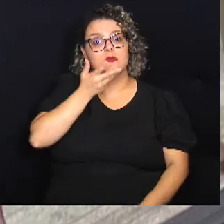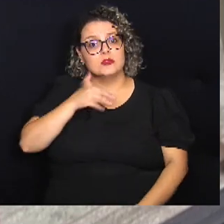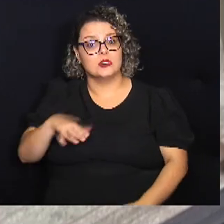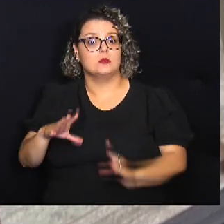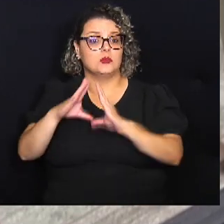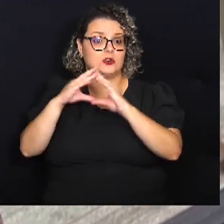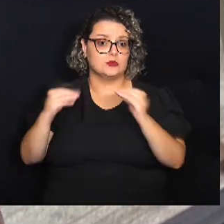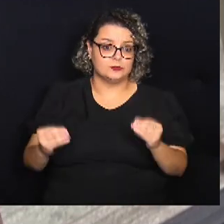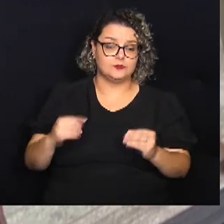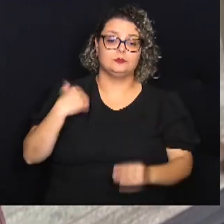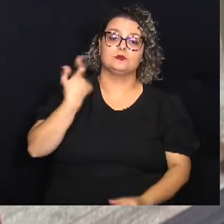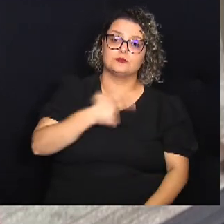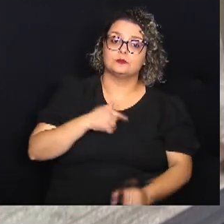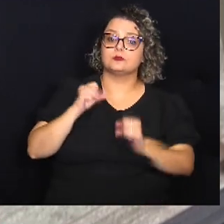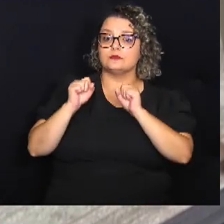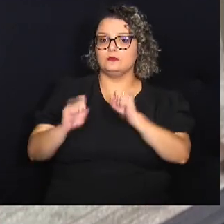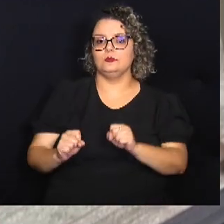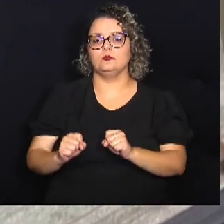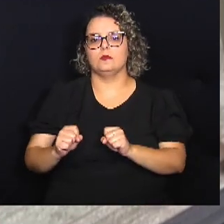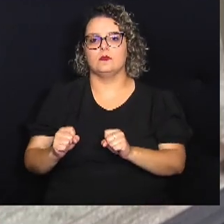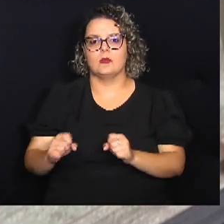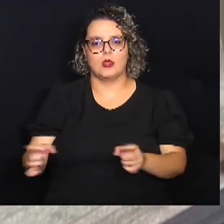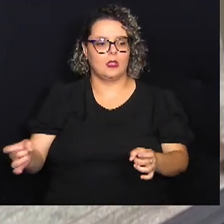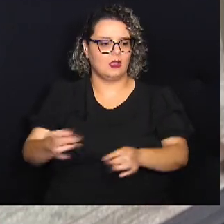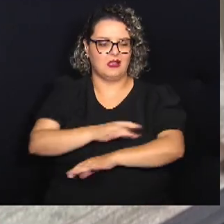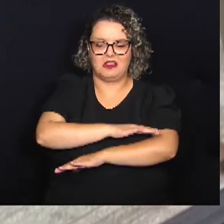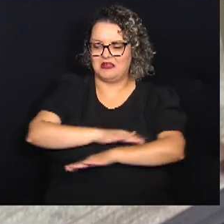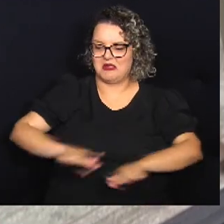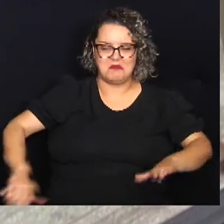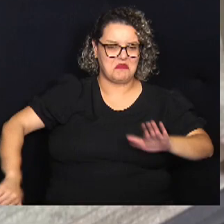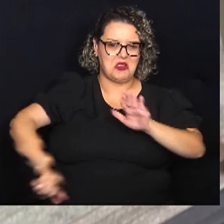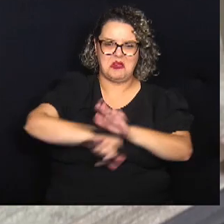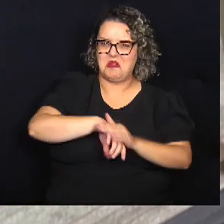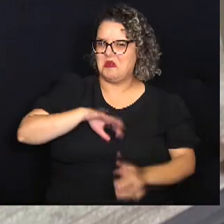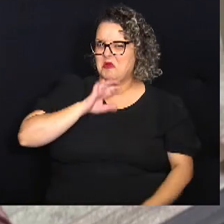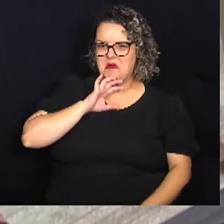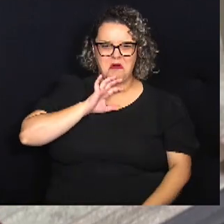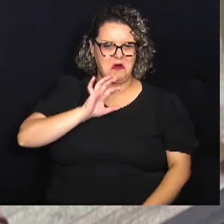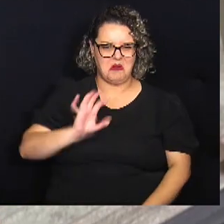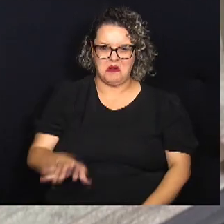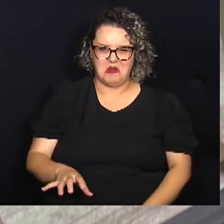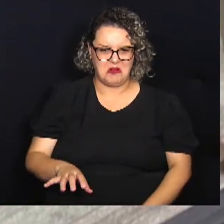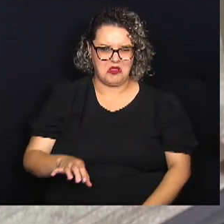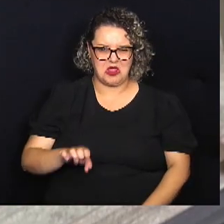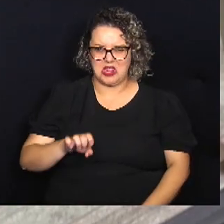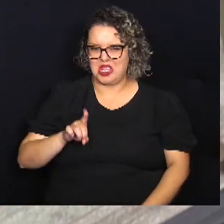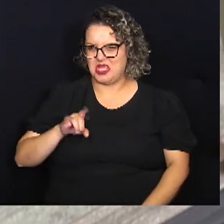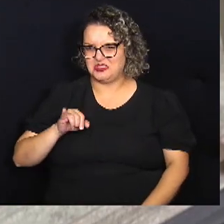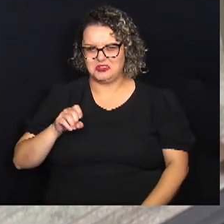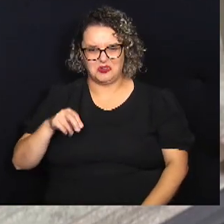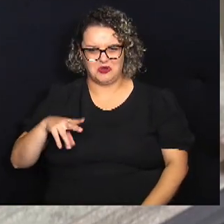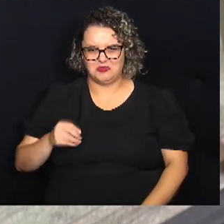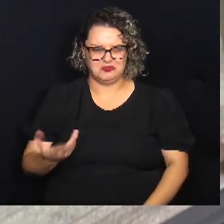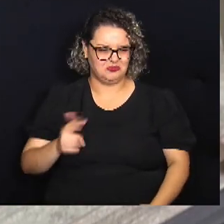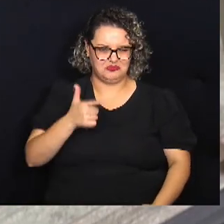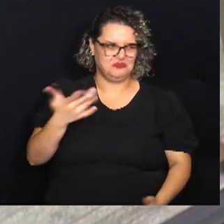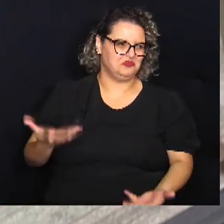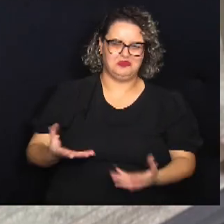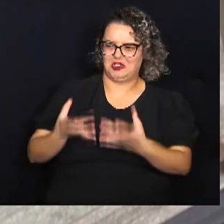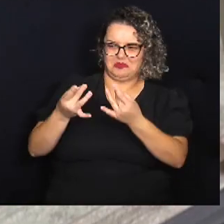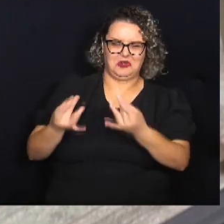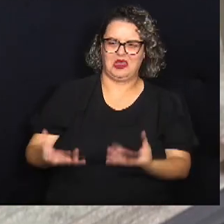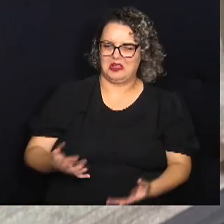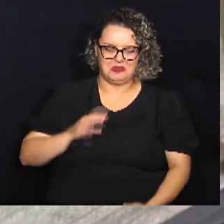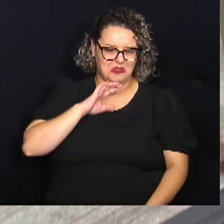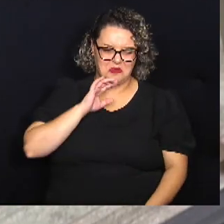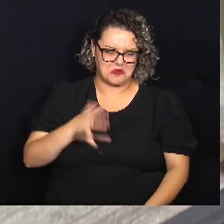a gente possa inibir esse crime hediondo, esse crime não tem nem adjetivos para dizer da crueldade que